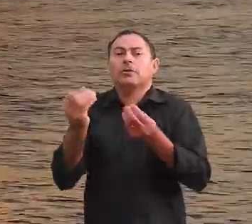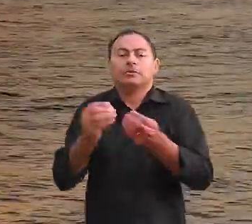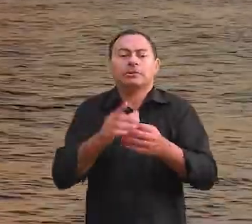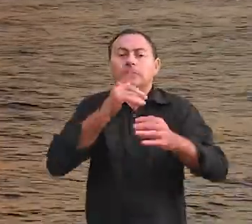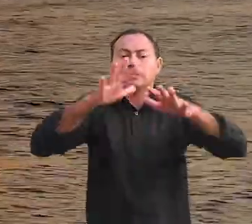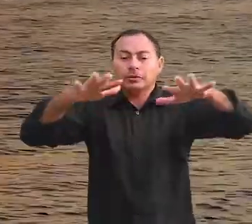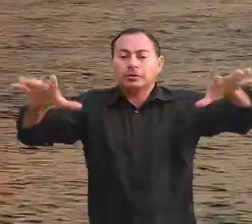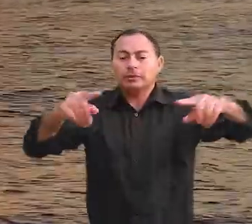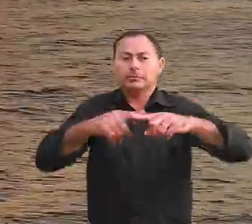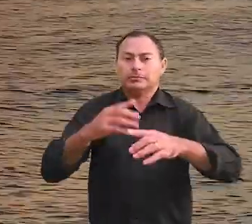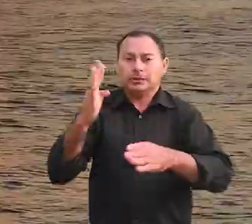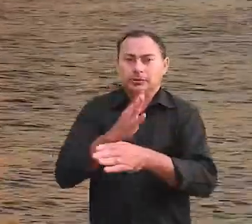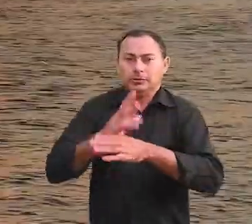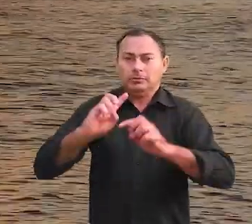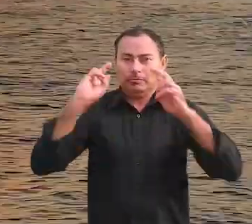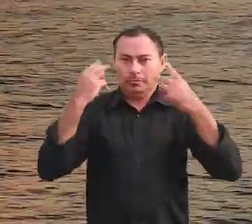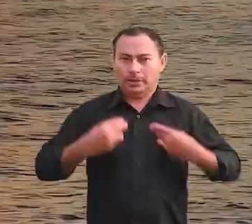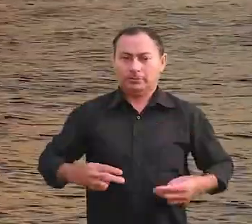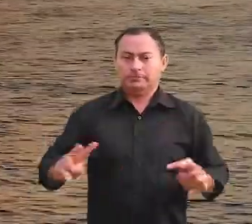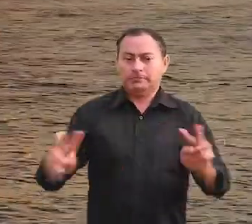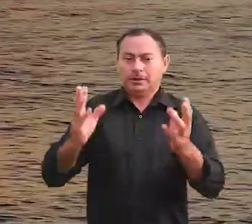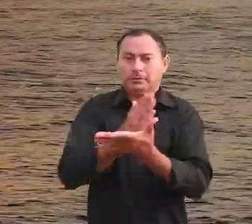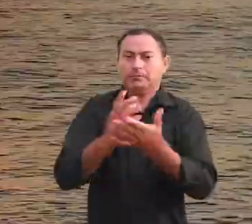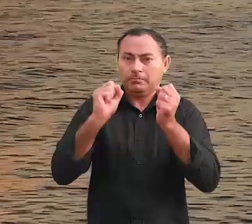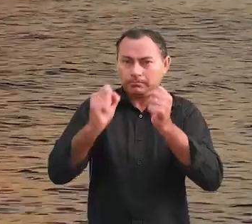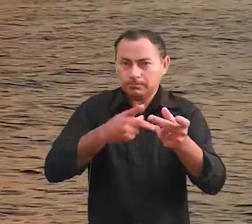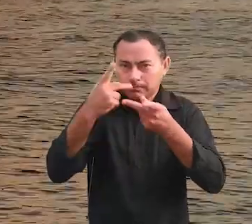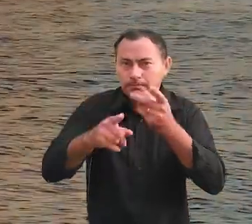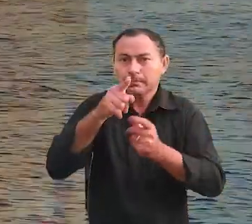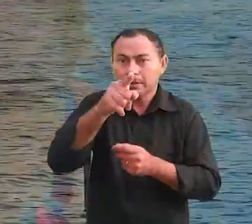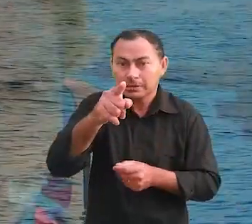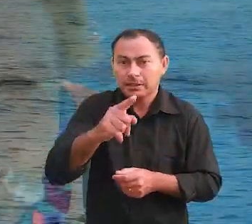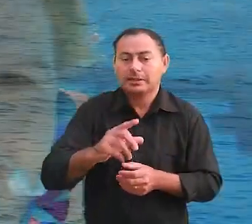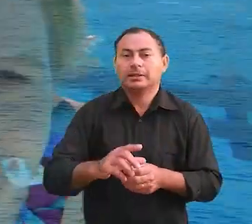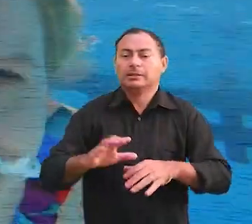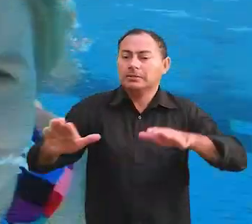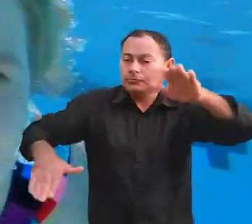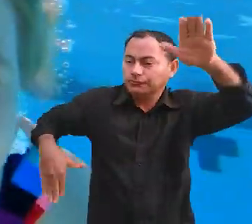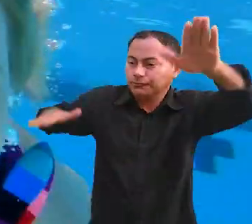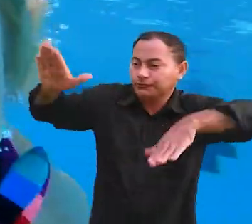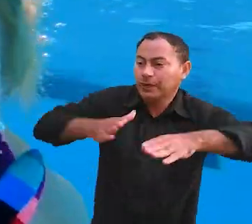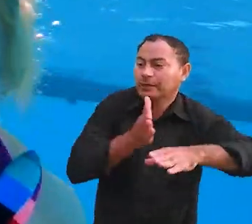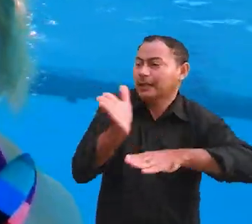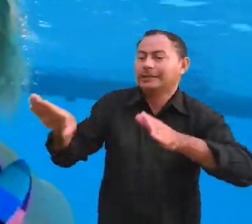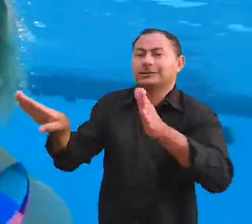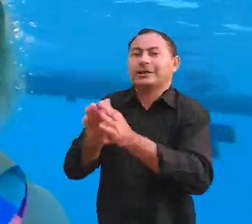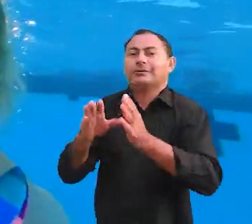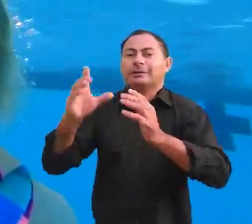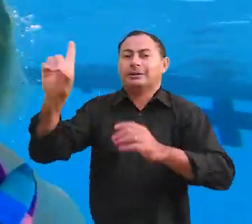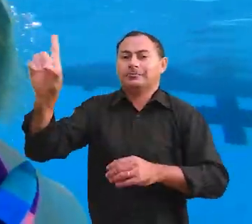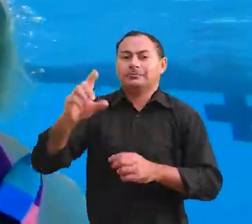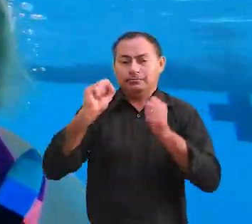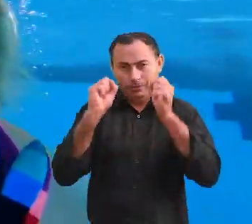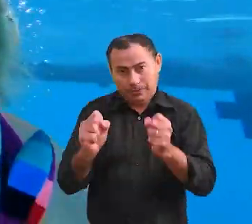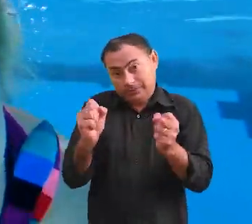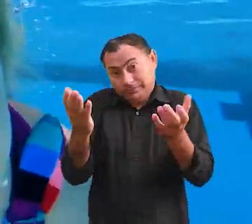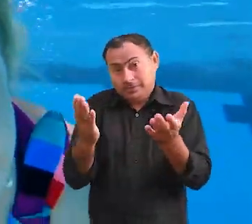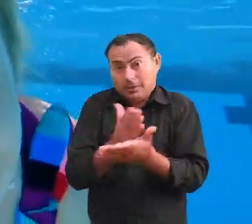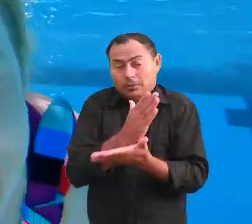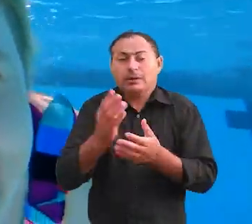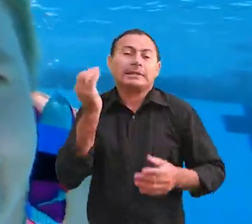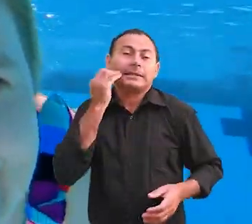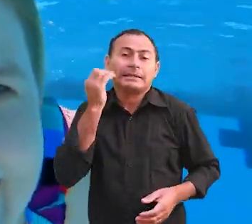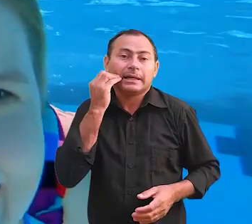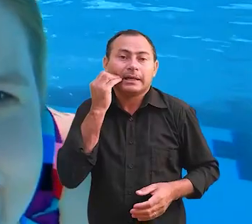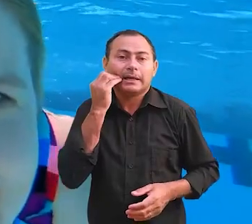lado que Deus em bom se o esforço humano para ver se alguma coisa Poderíamos dizer que você na daria para o outro lado poderia